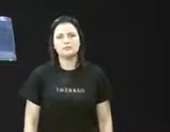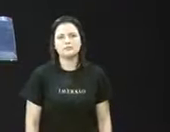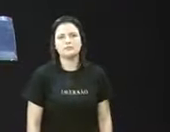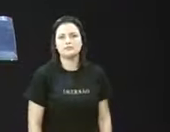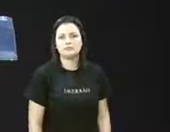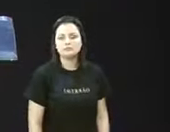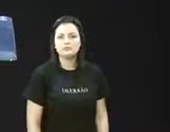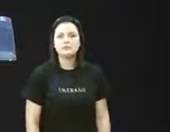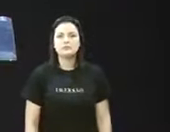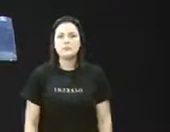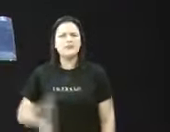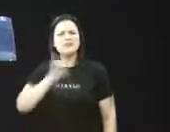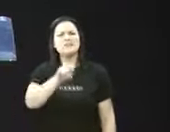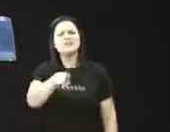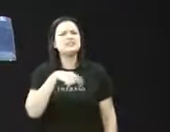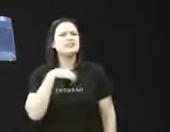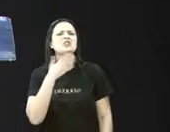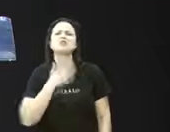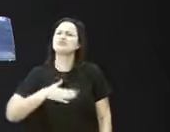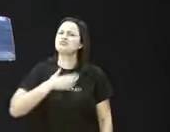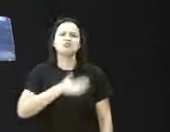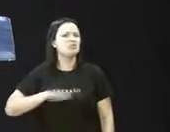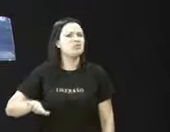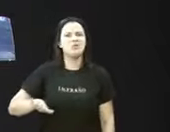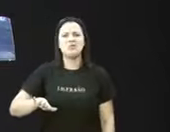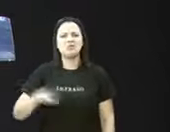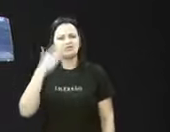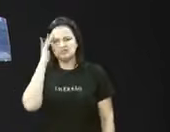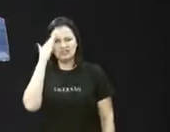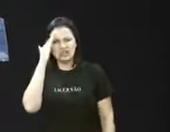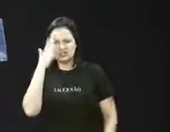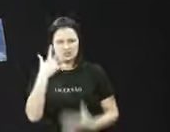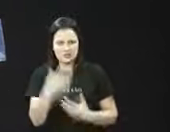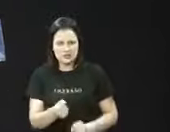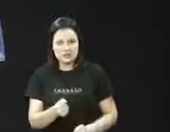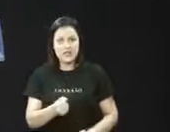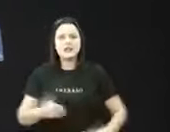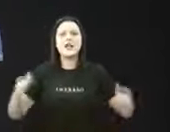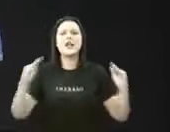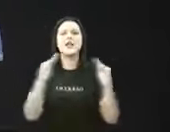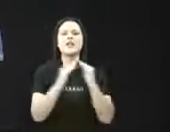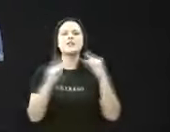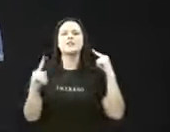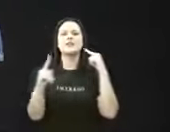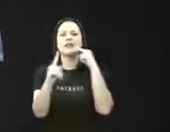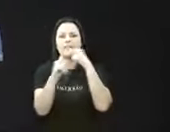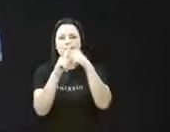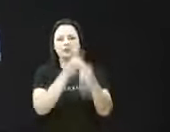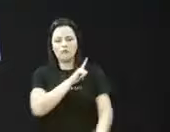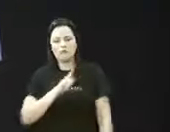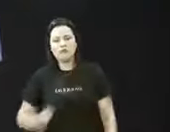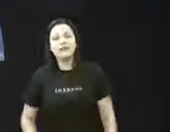alguém não gosta, se alguém não entende, se alguém não concorda, eu vou dizer: igreja é regida pelo